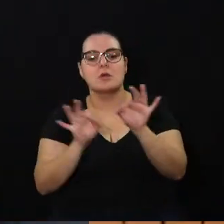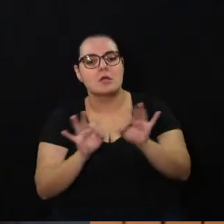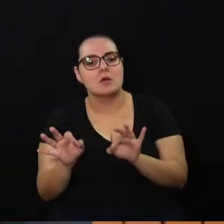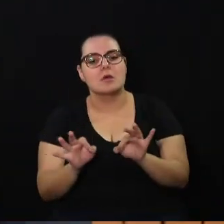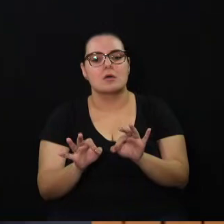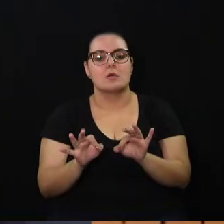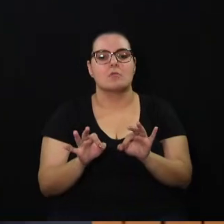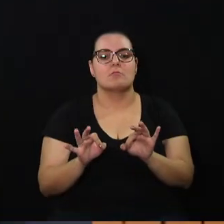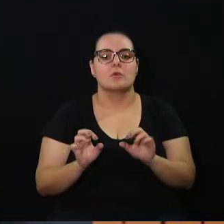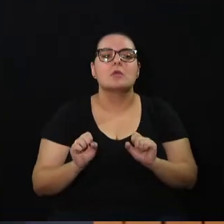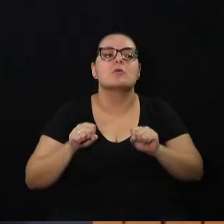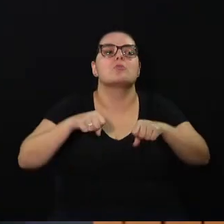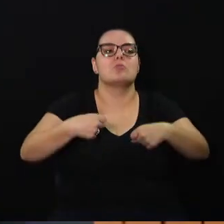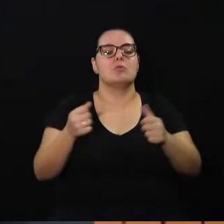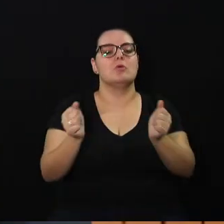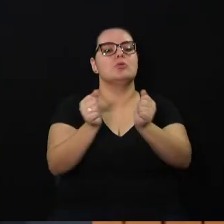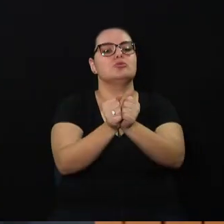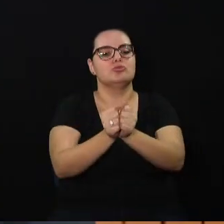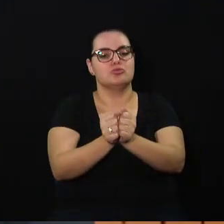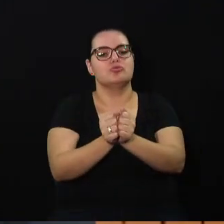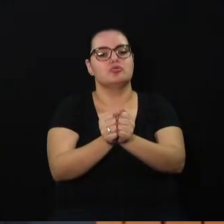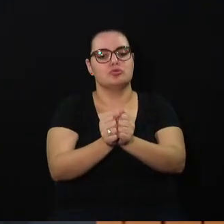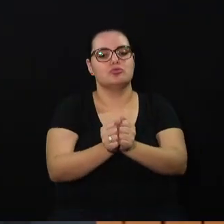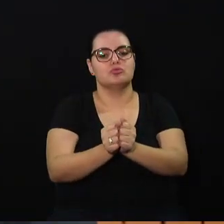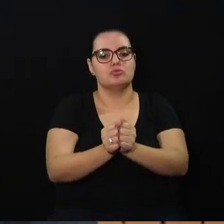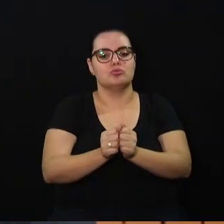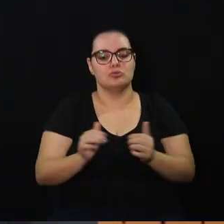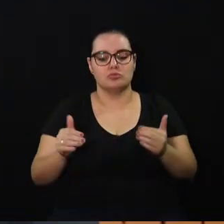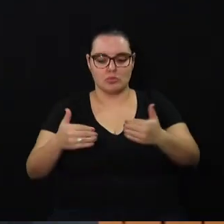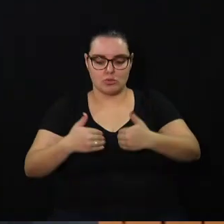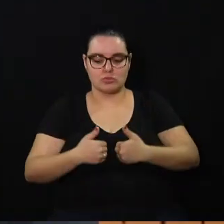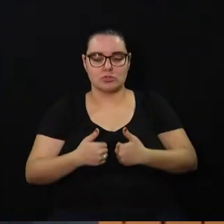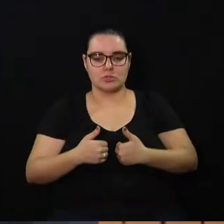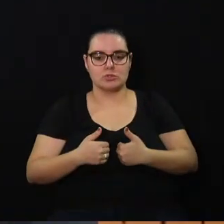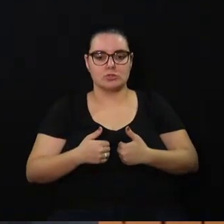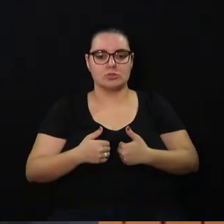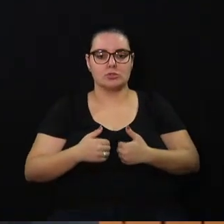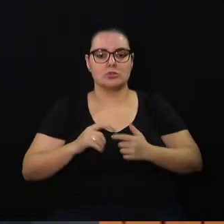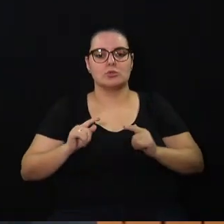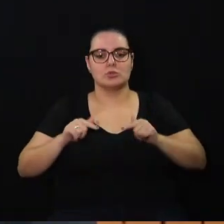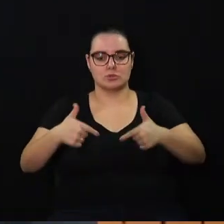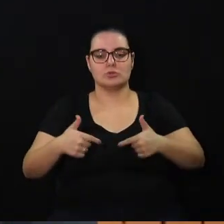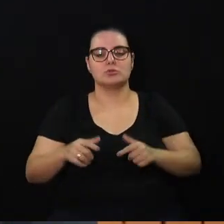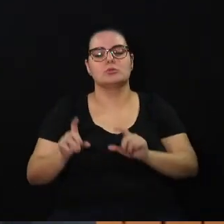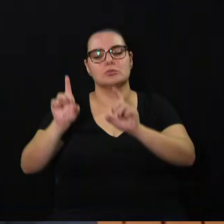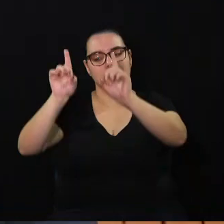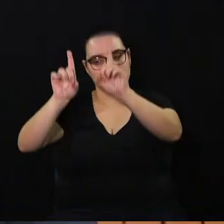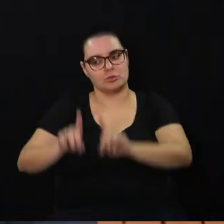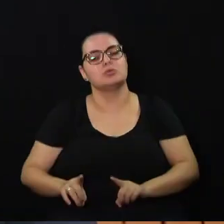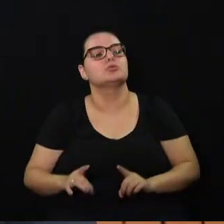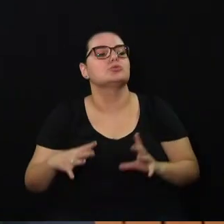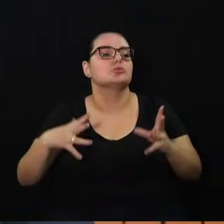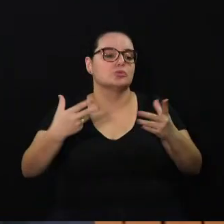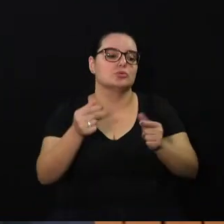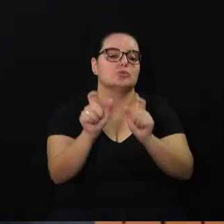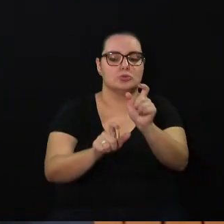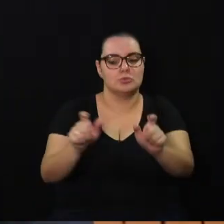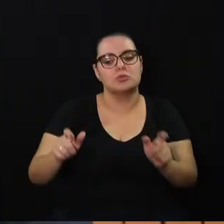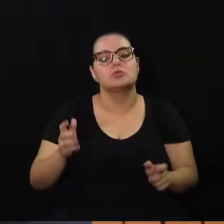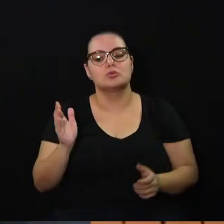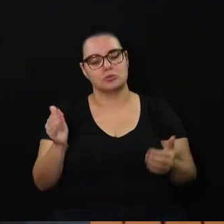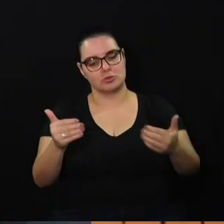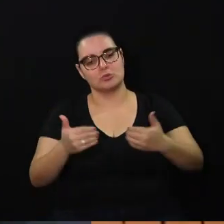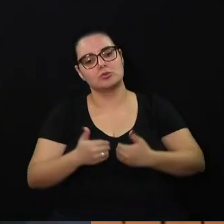enfrentar essa realidade tratar com dignidade de forma inclusiva também todos os produtos portadores do